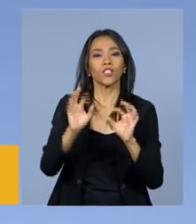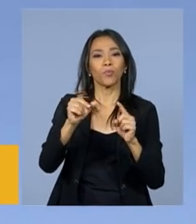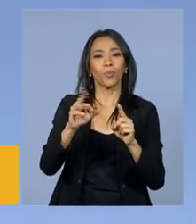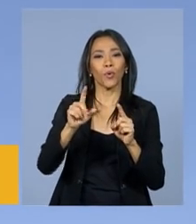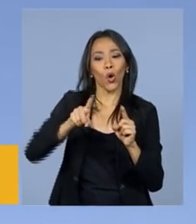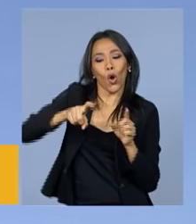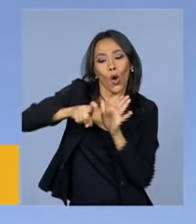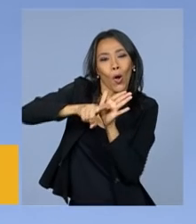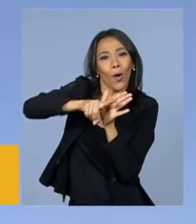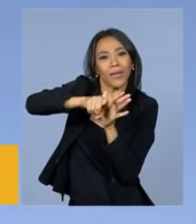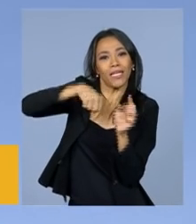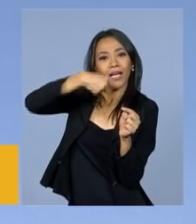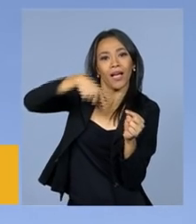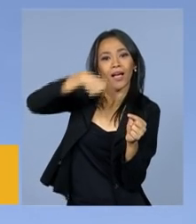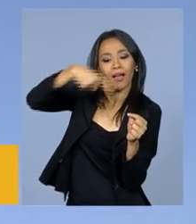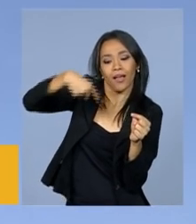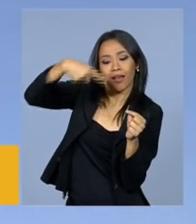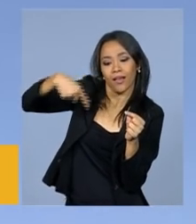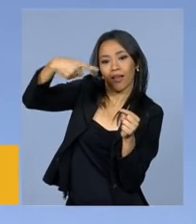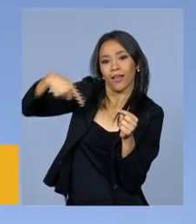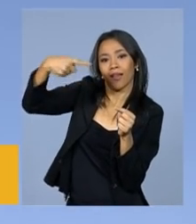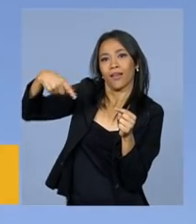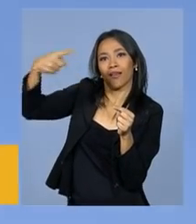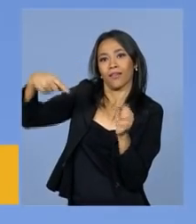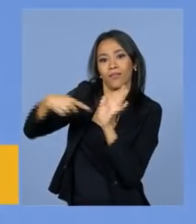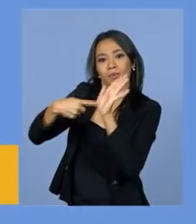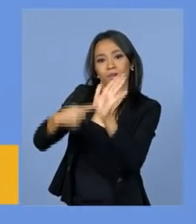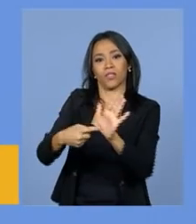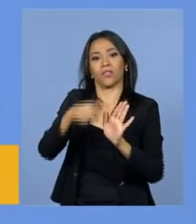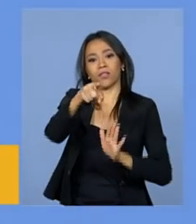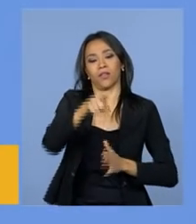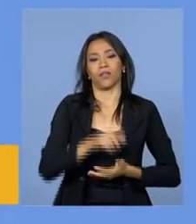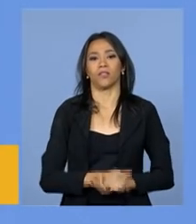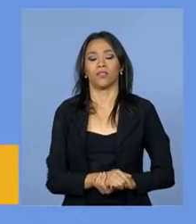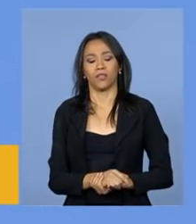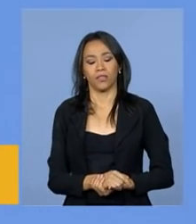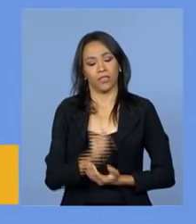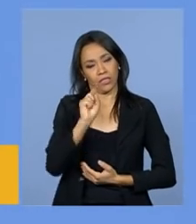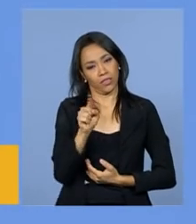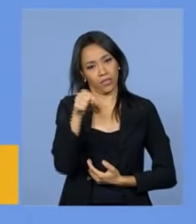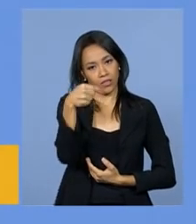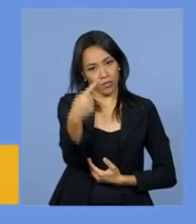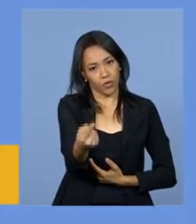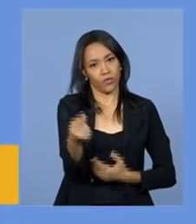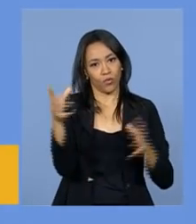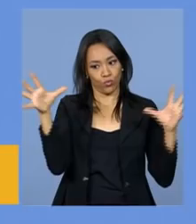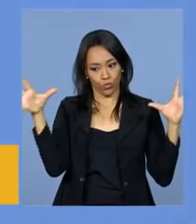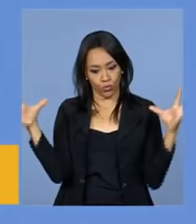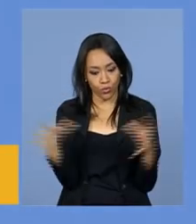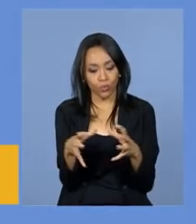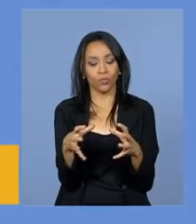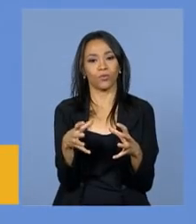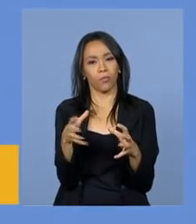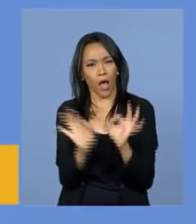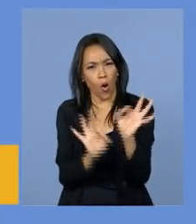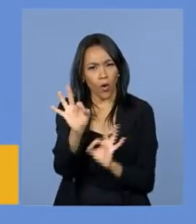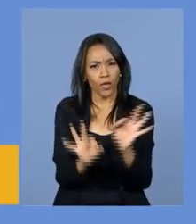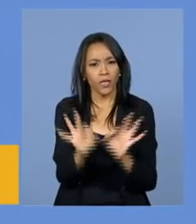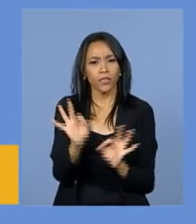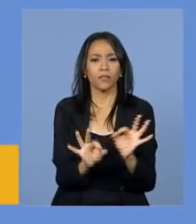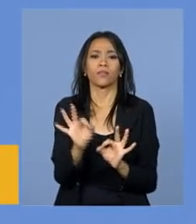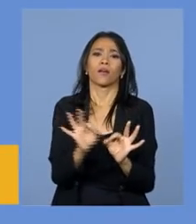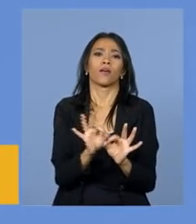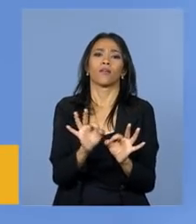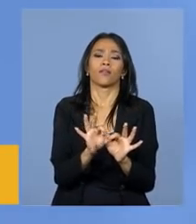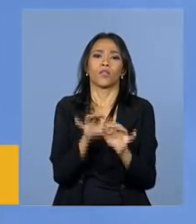iniciam um loop nessa formação de delta ou flecha e aí eles já vão começar a se juntar para a formação de cobrinha, que é um atrás do